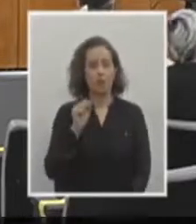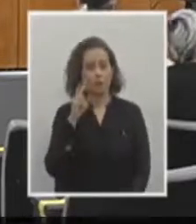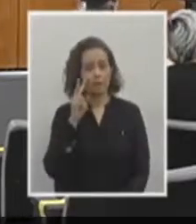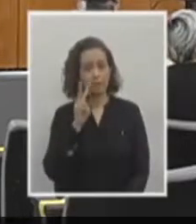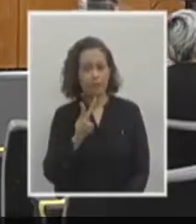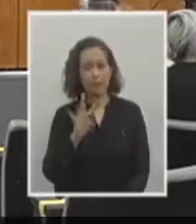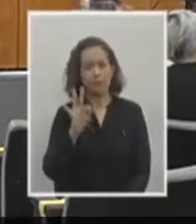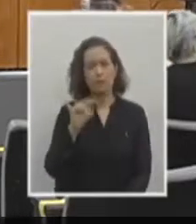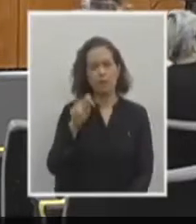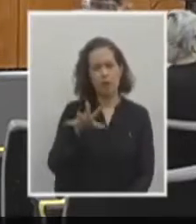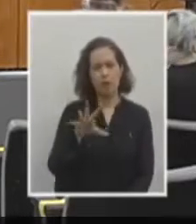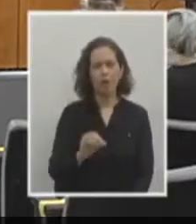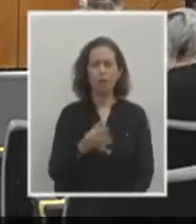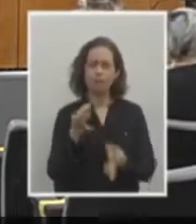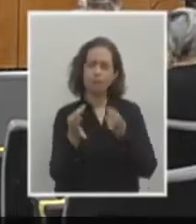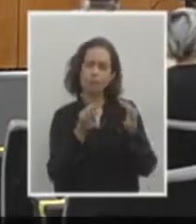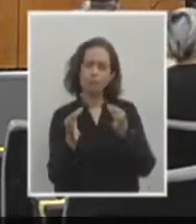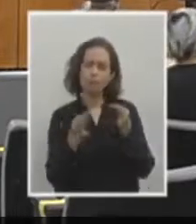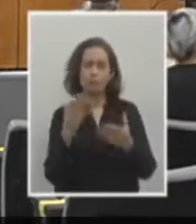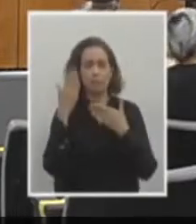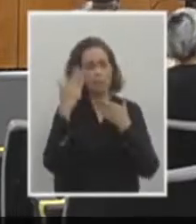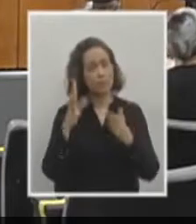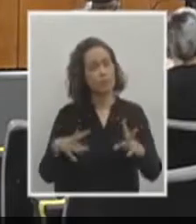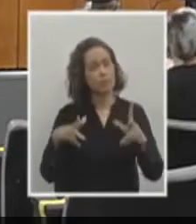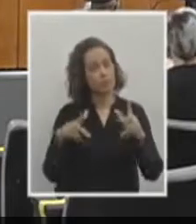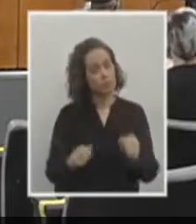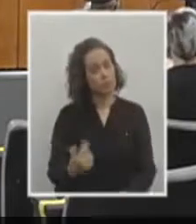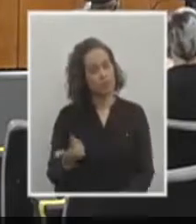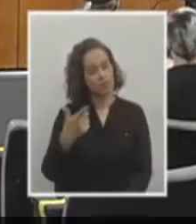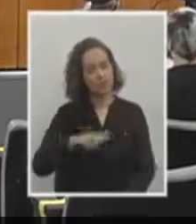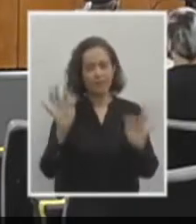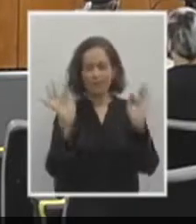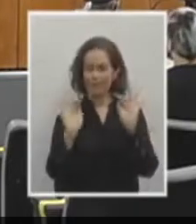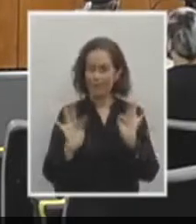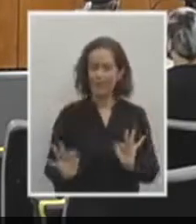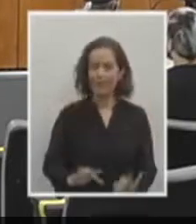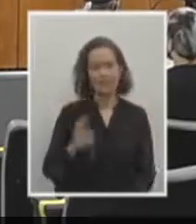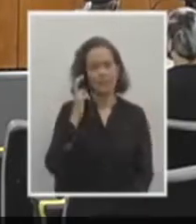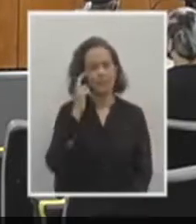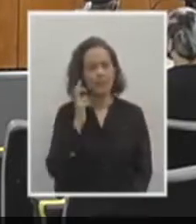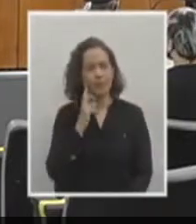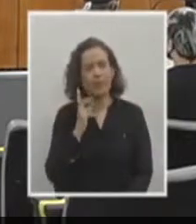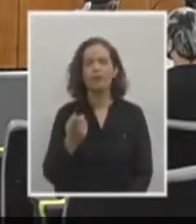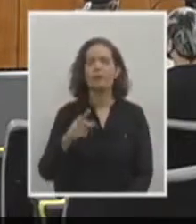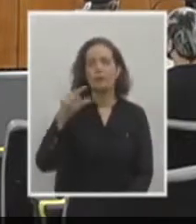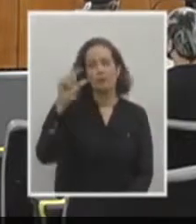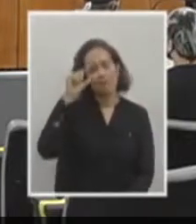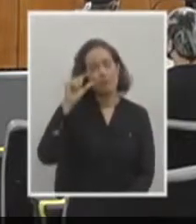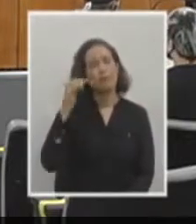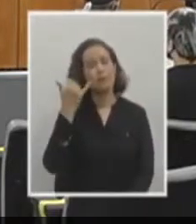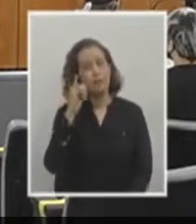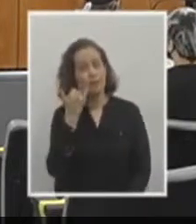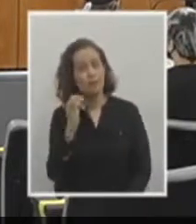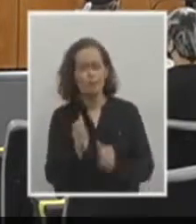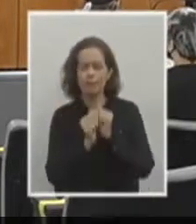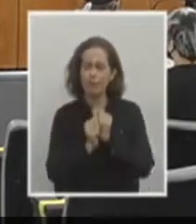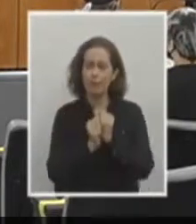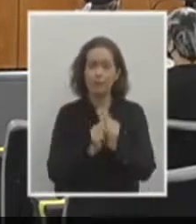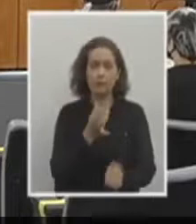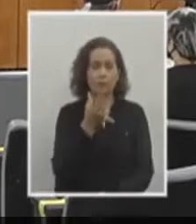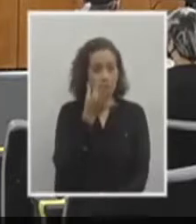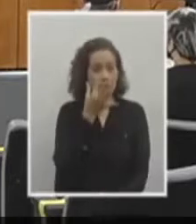encaminhamentos finais, e agradeço a todos e, mais uma vez, muito feliz, deputado Zé Guilherme, deputado professor Cleito, de estar aqui